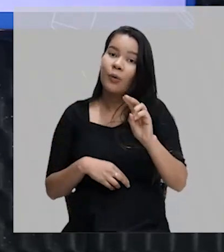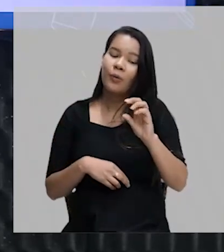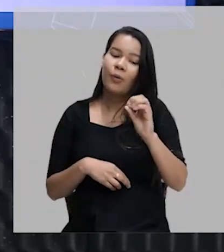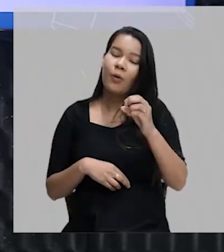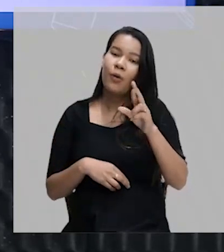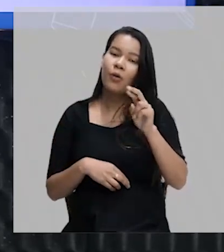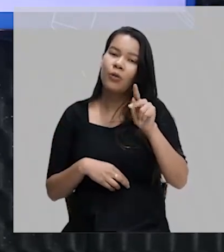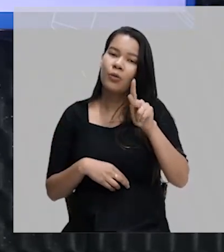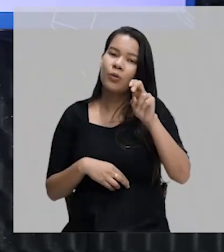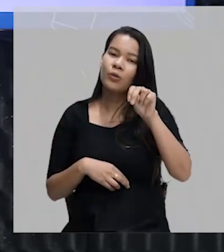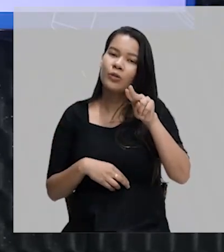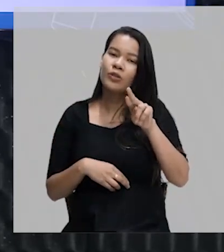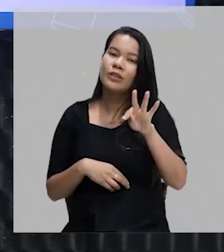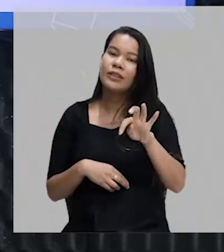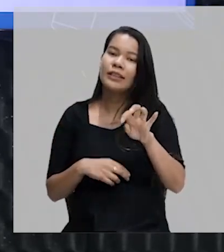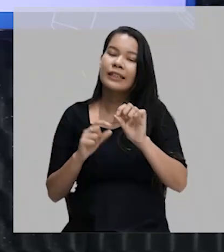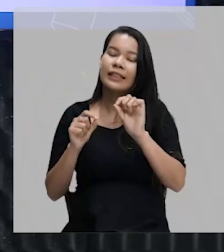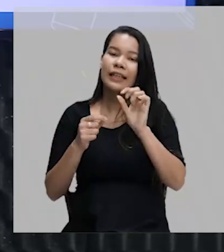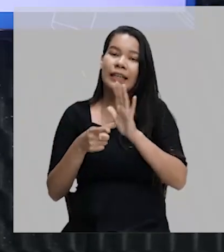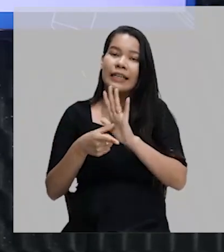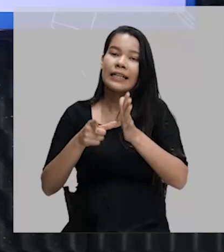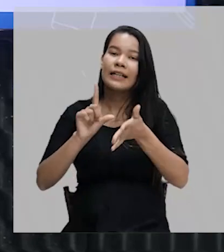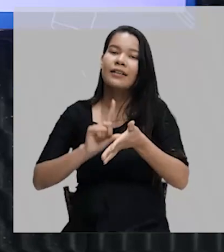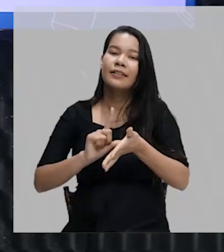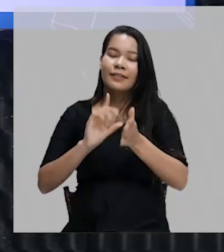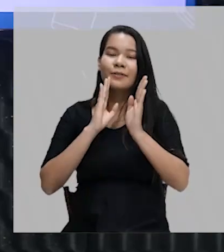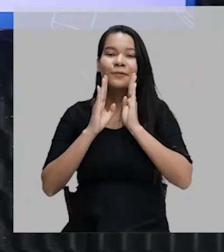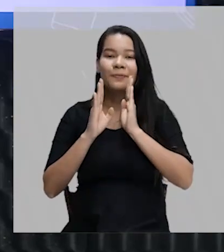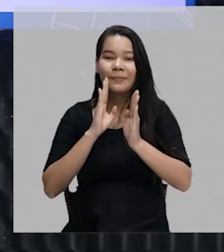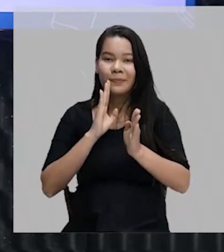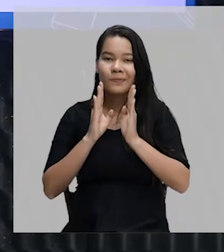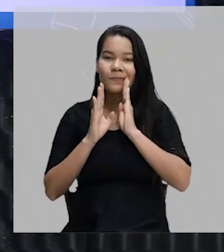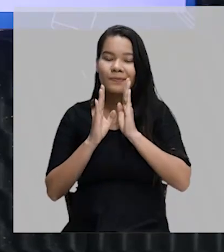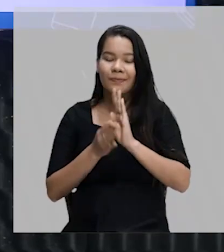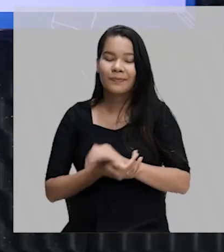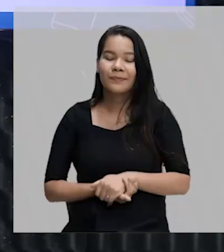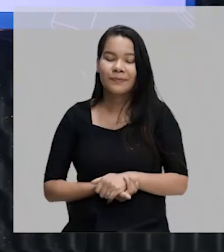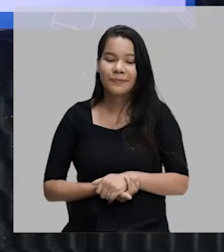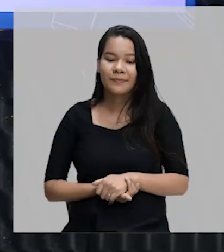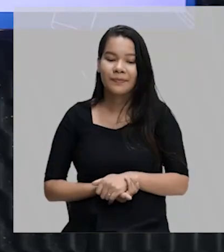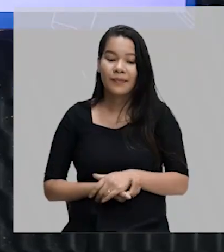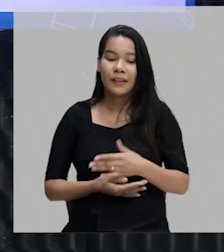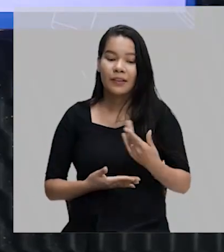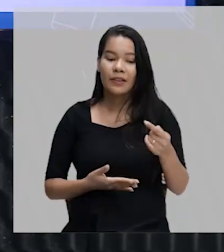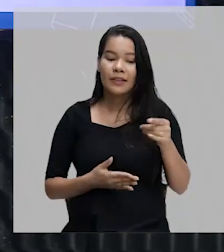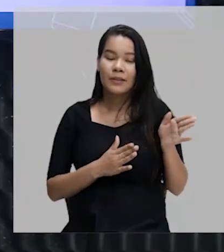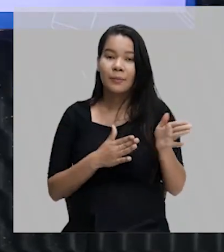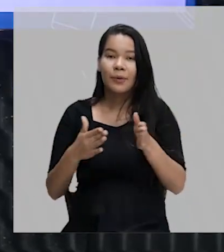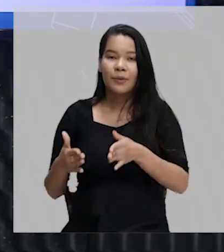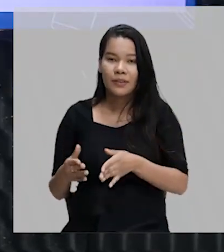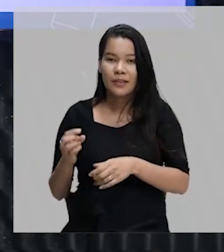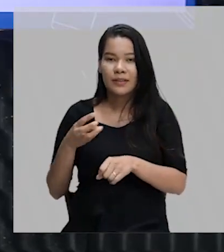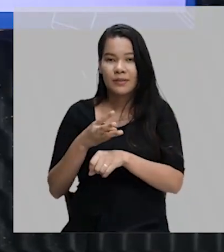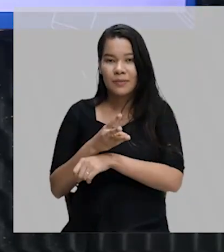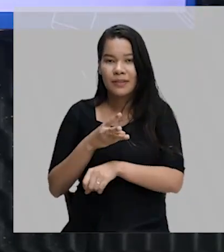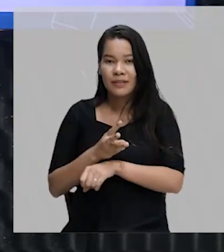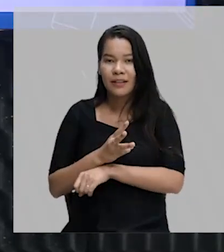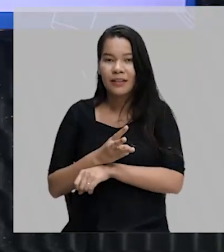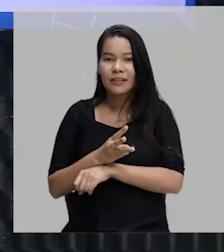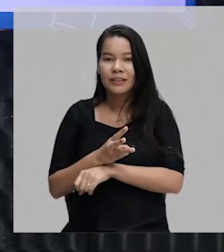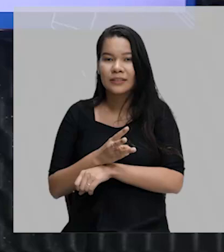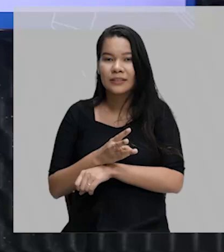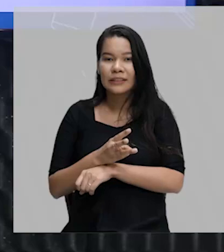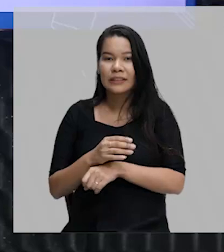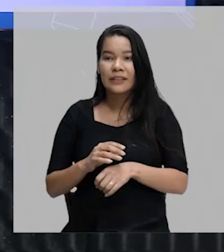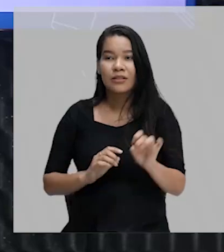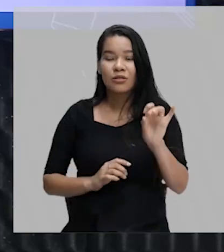do Facebook, o falecido Orkut. Pois é. Então, nesse período, essas mensagens elas